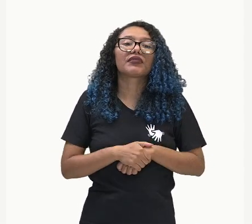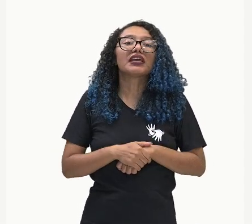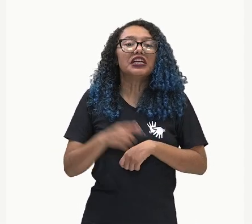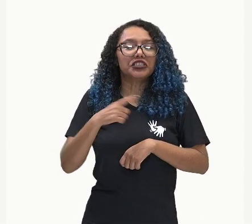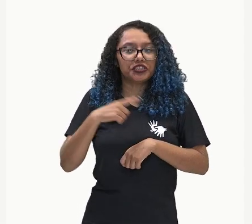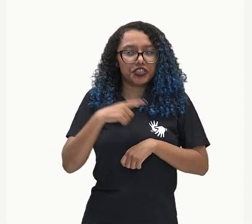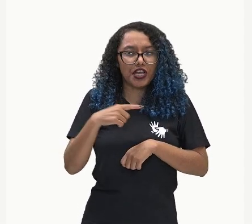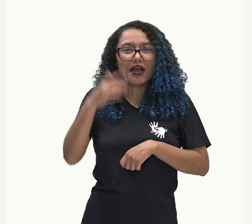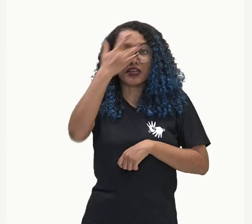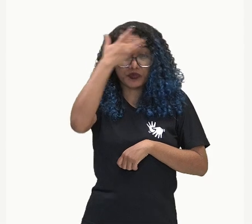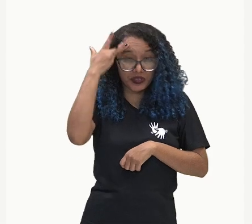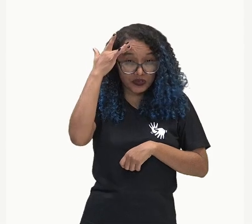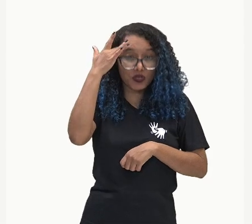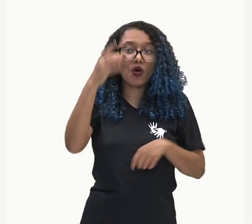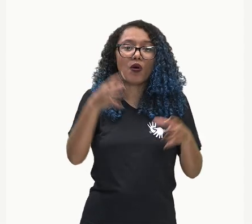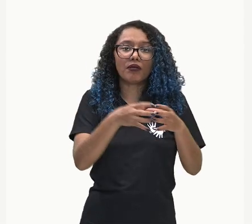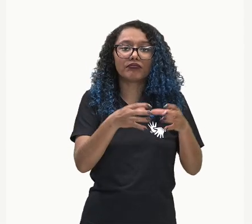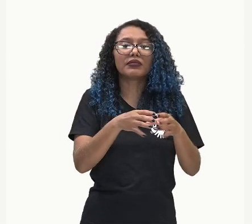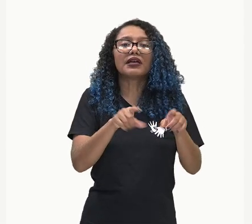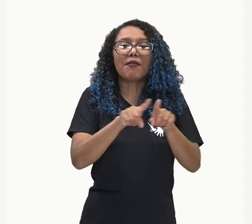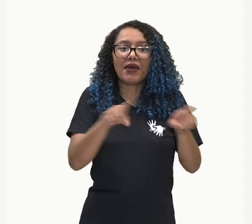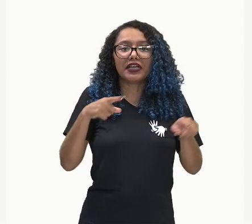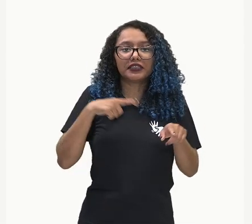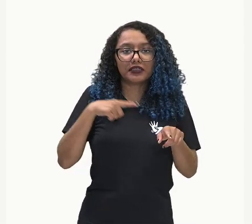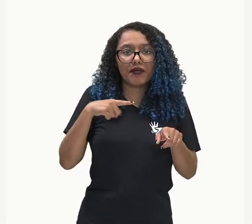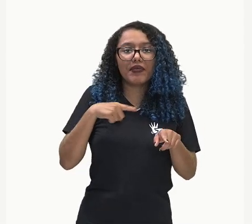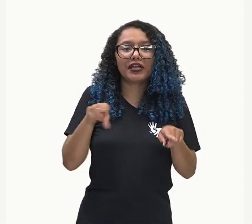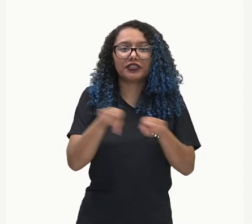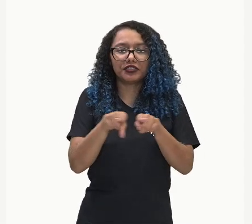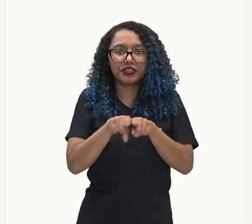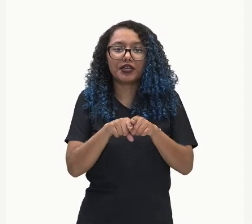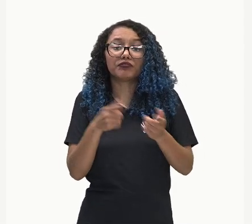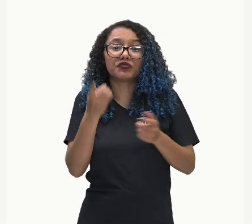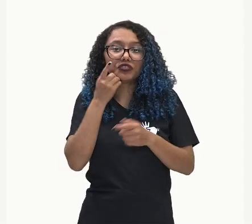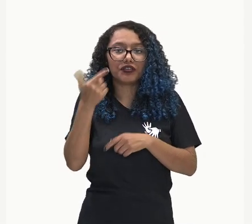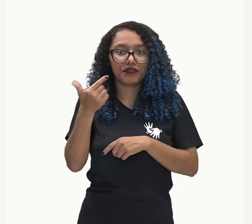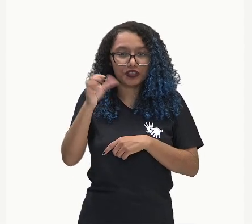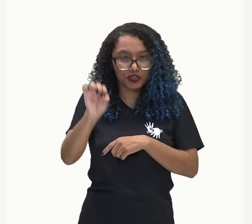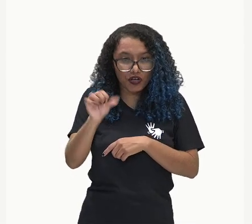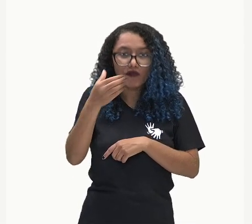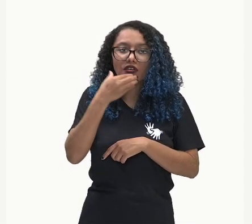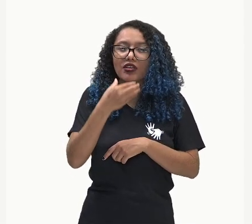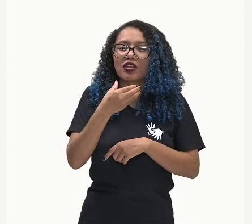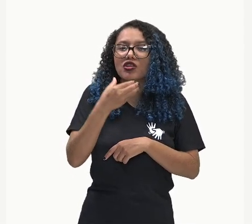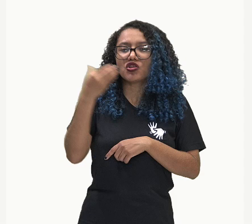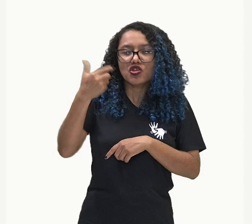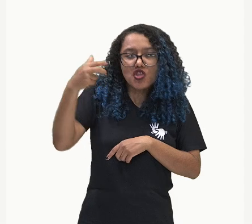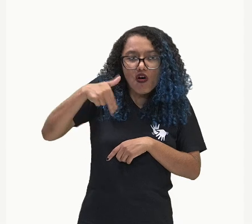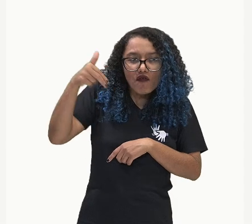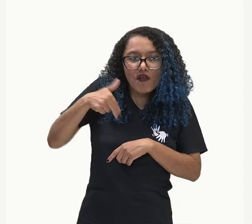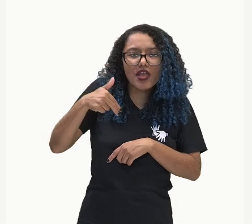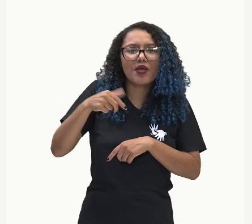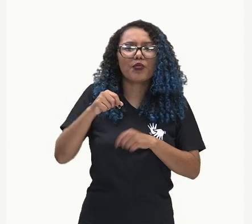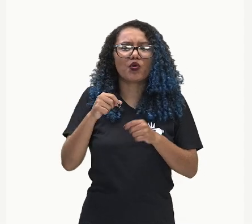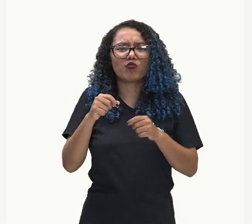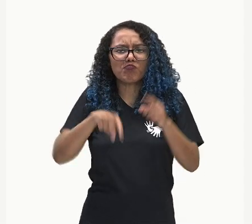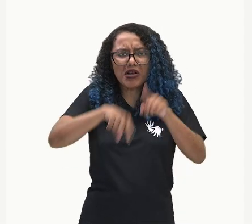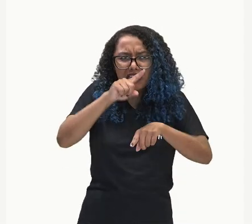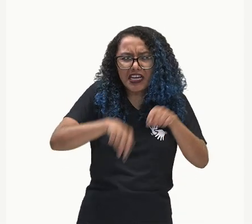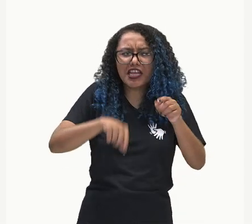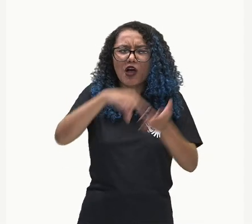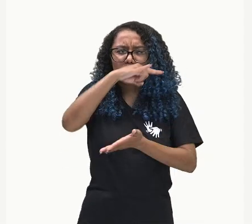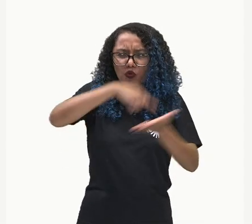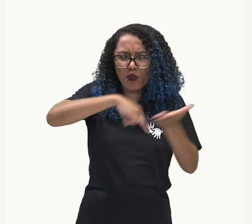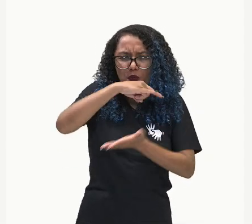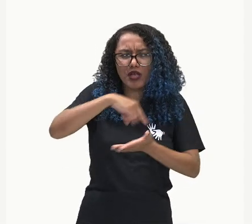dia 29 de novembro de 1807 móveis, documentos, dinheiros, obras de